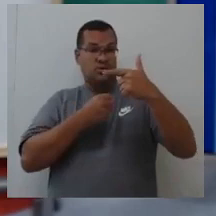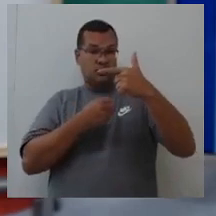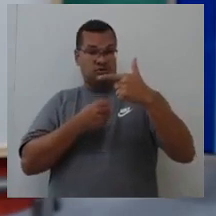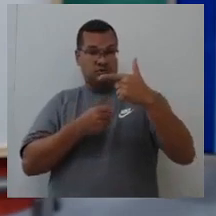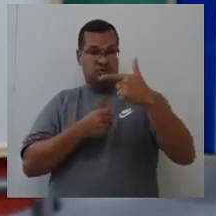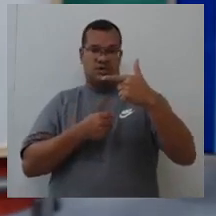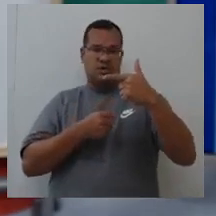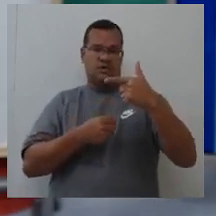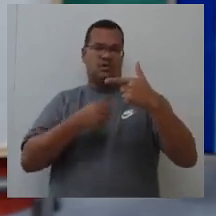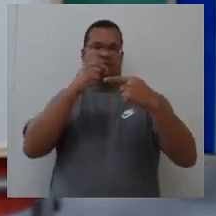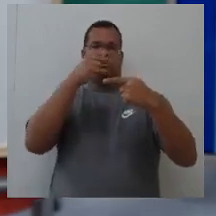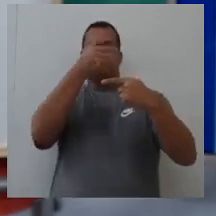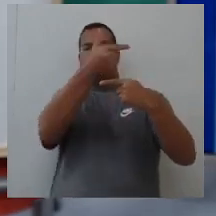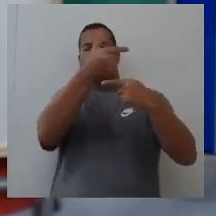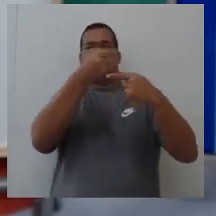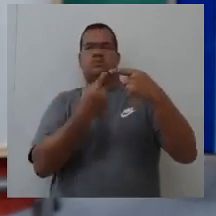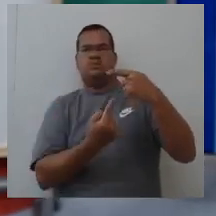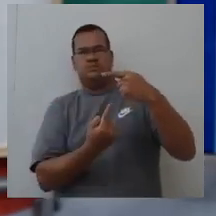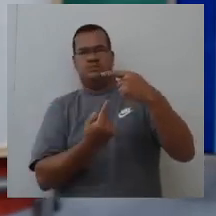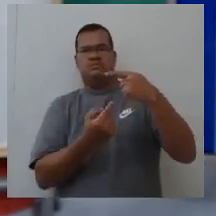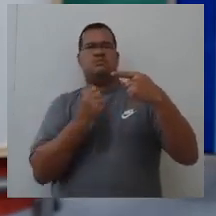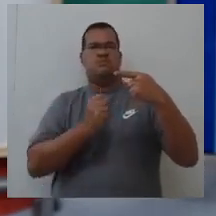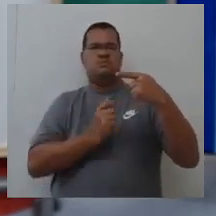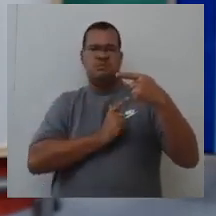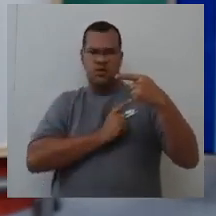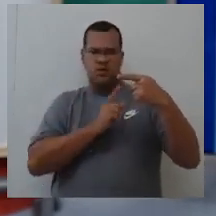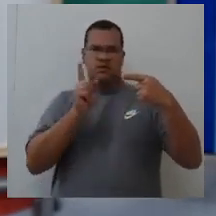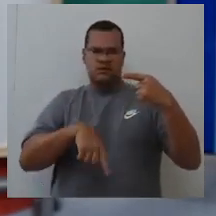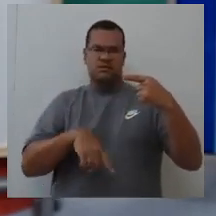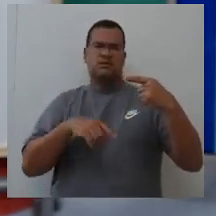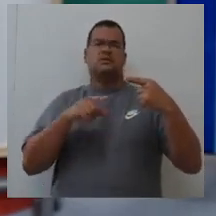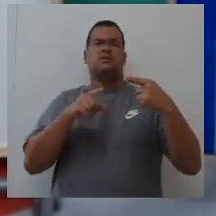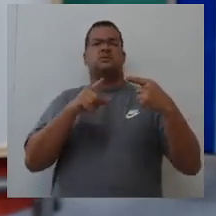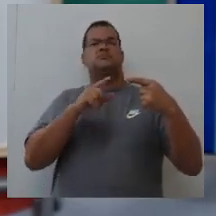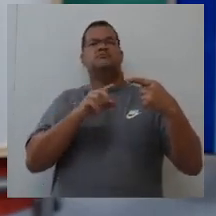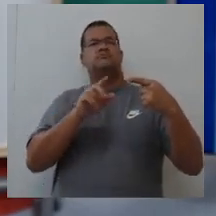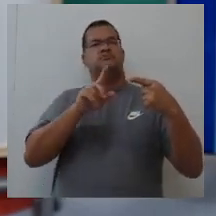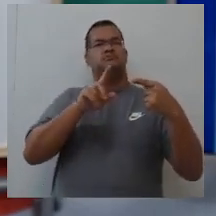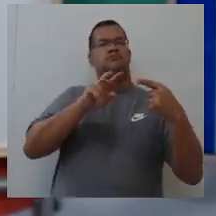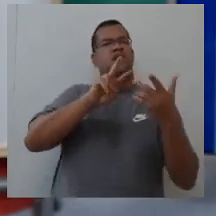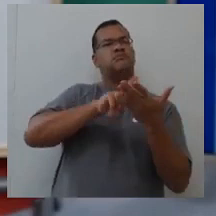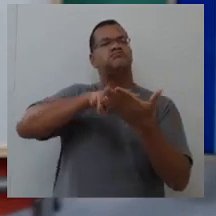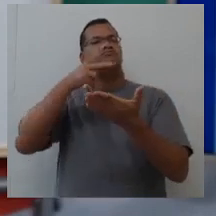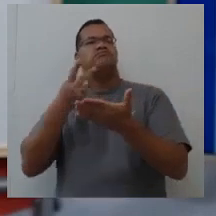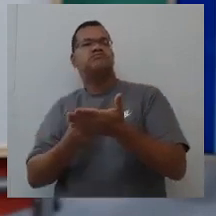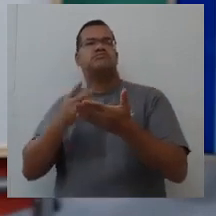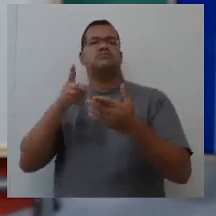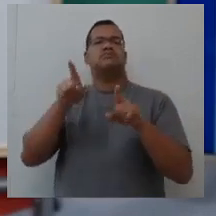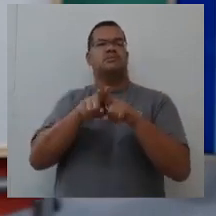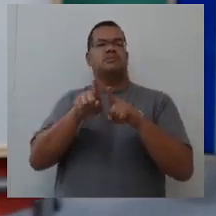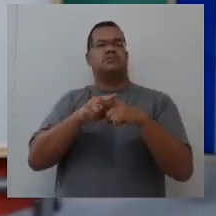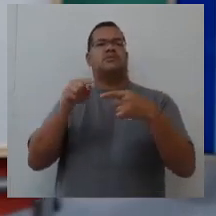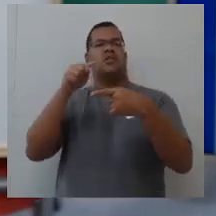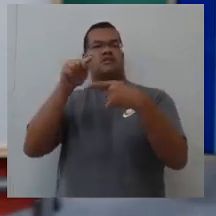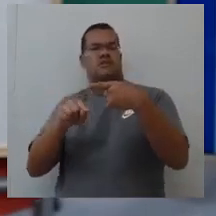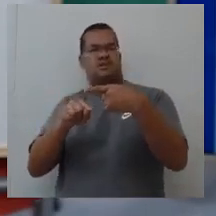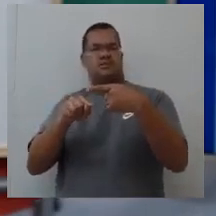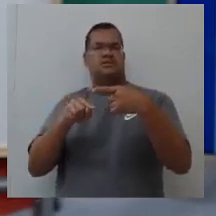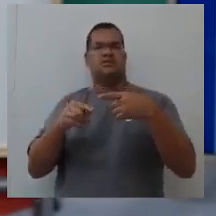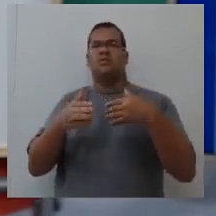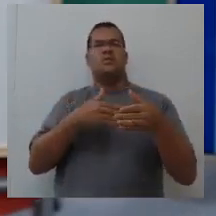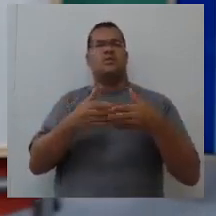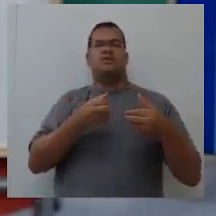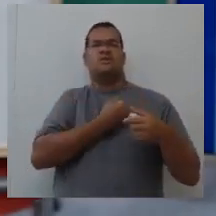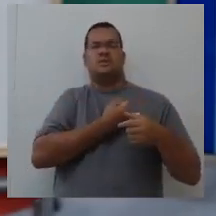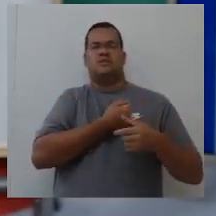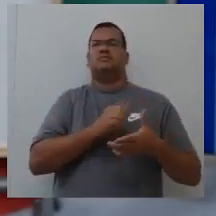qualquer número inteiro, ele pode, portanto, ser representado numa forma fracionária. Qualquer